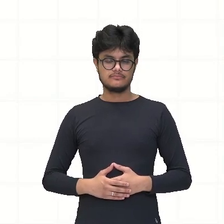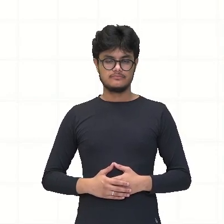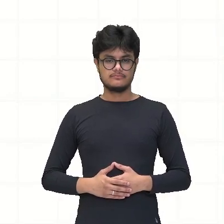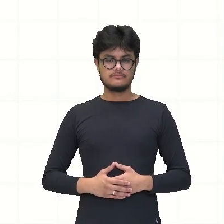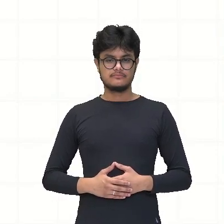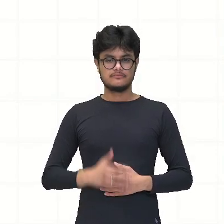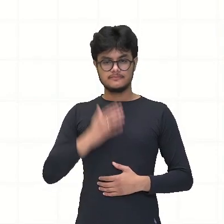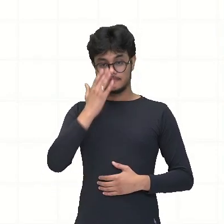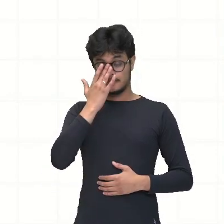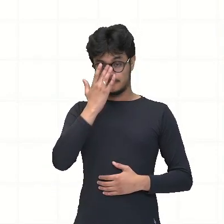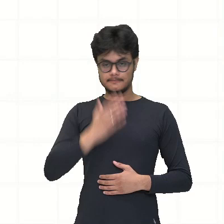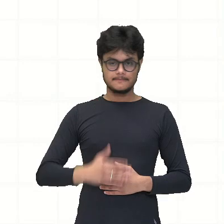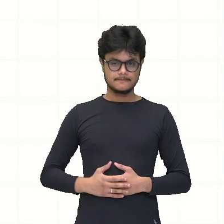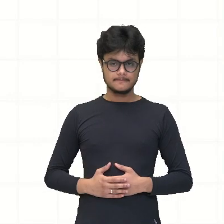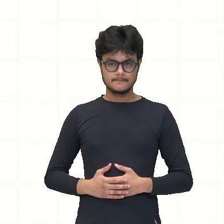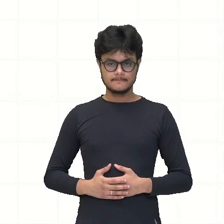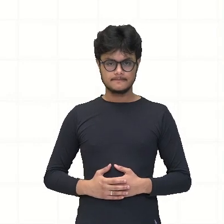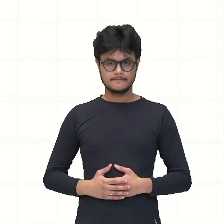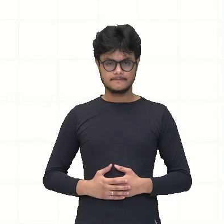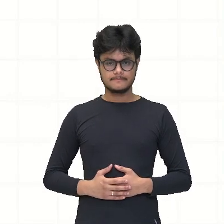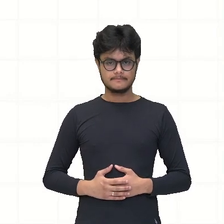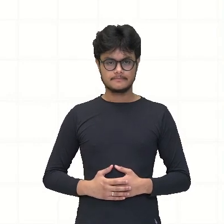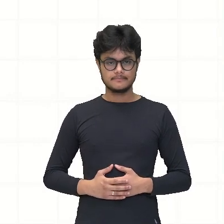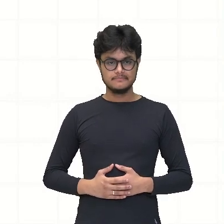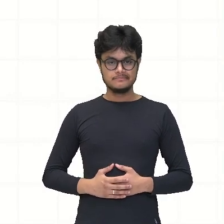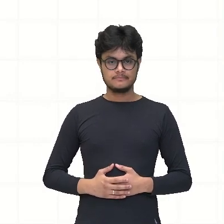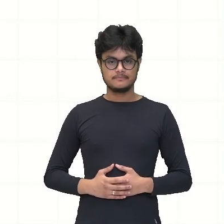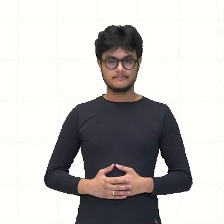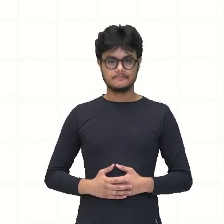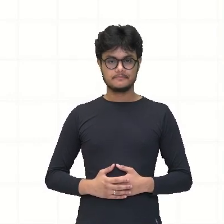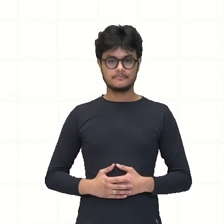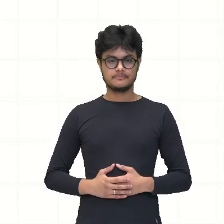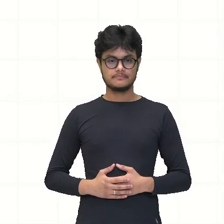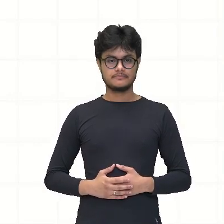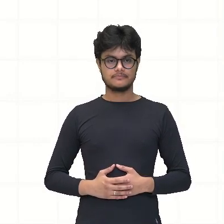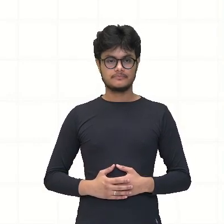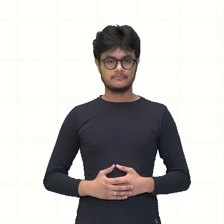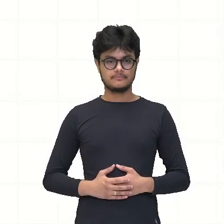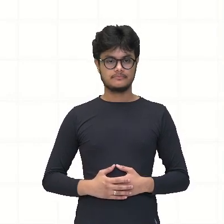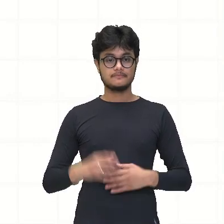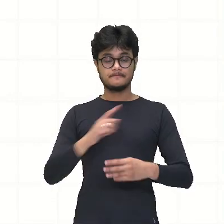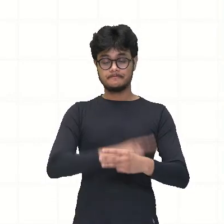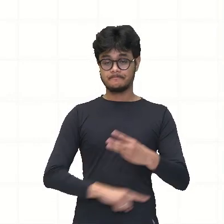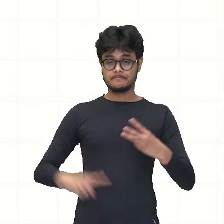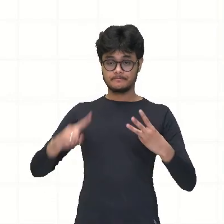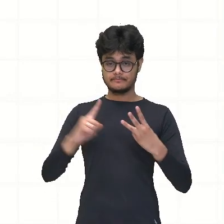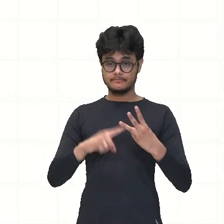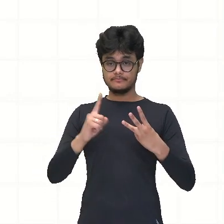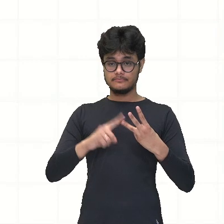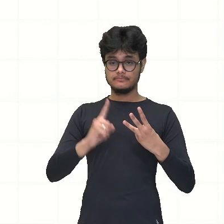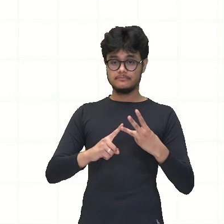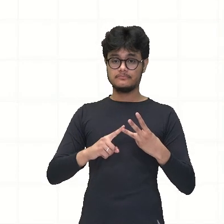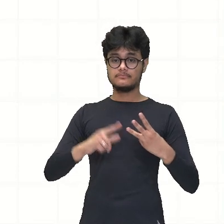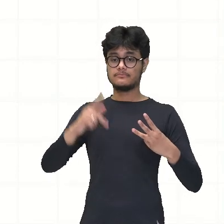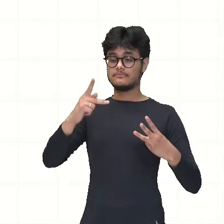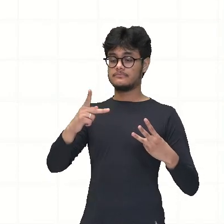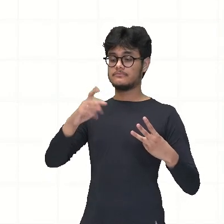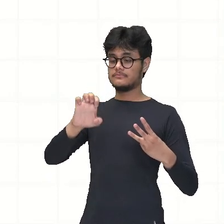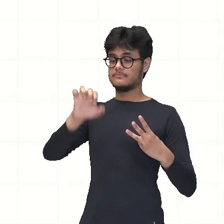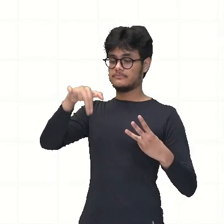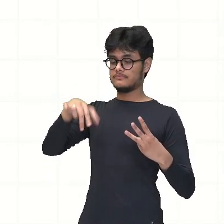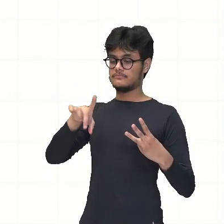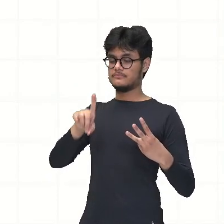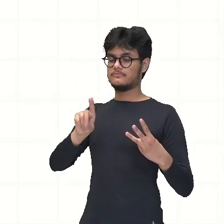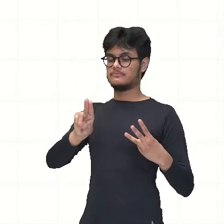período, e depois ela vai retornar para o seu lugar de origem, tá bom? Para a sua cidade de origem. Então, a gente denomina de migração